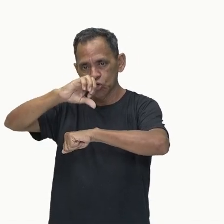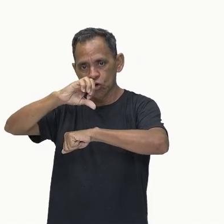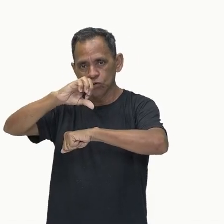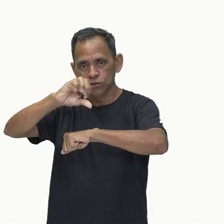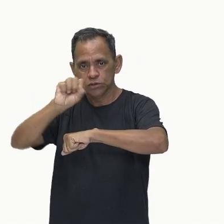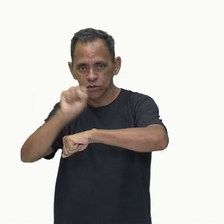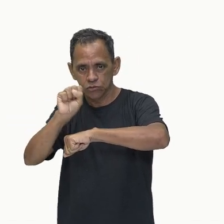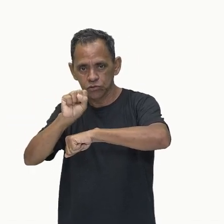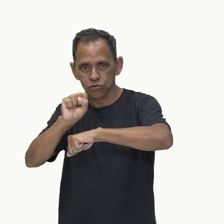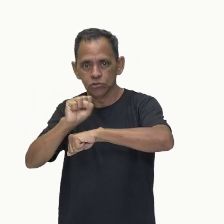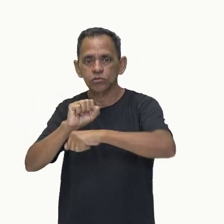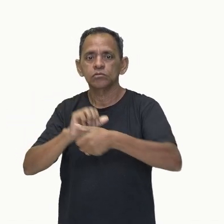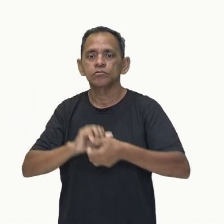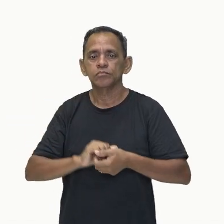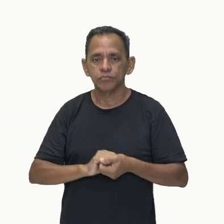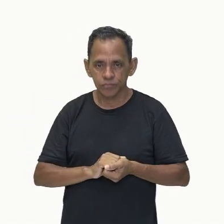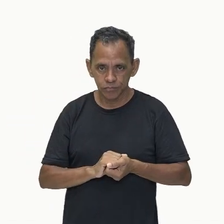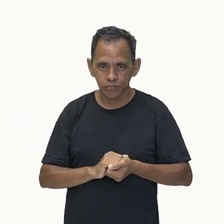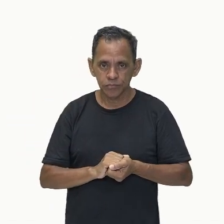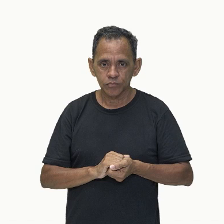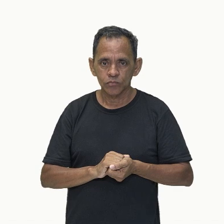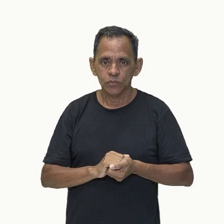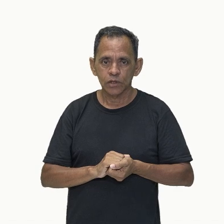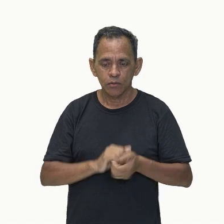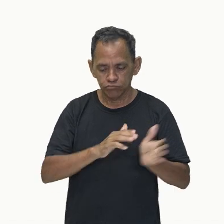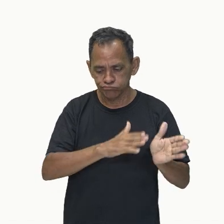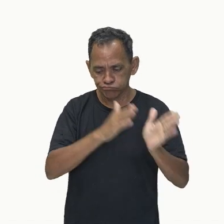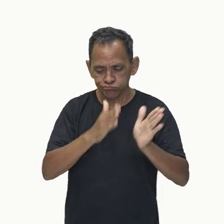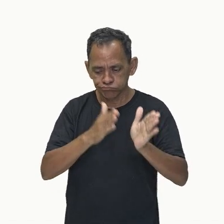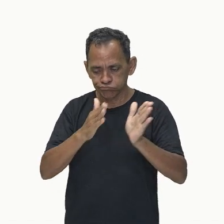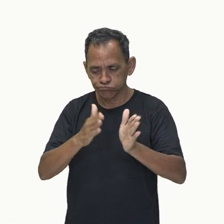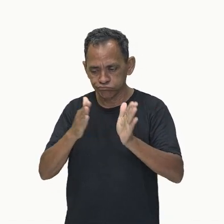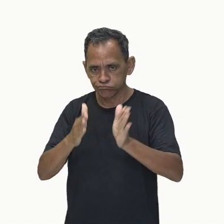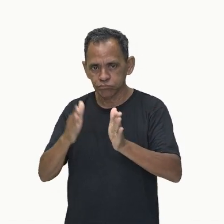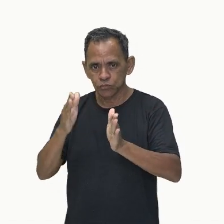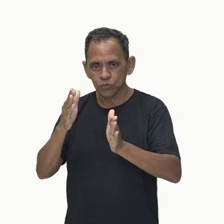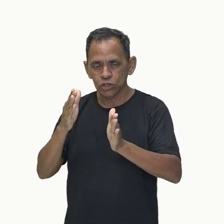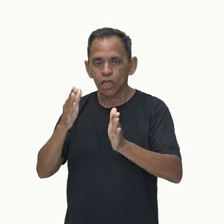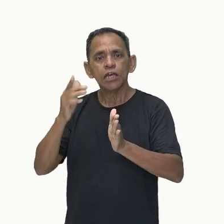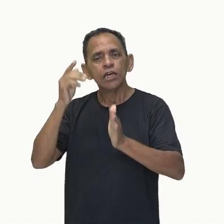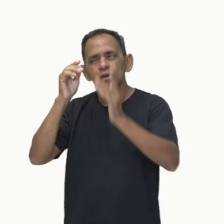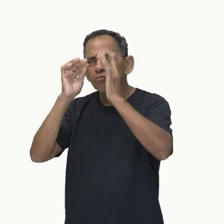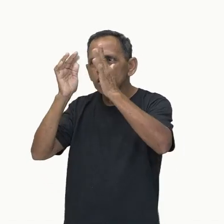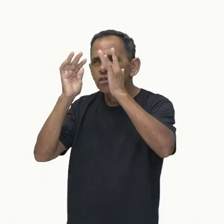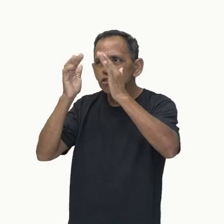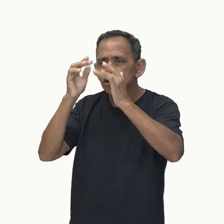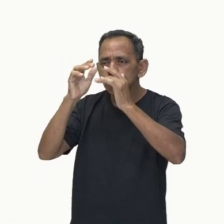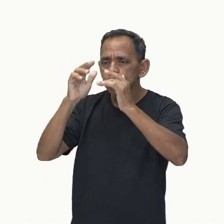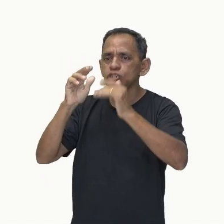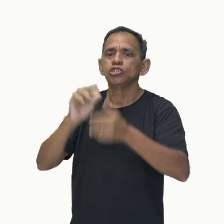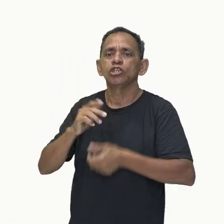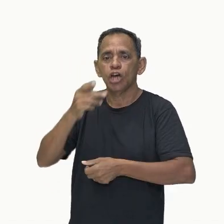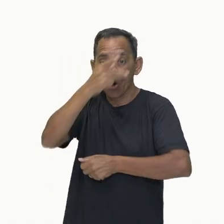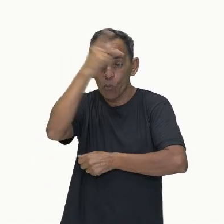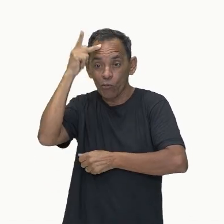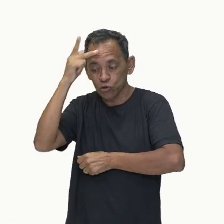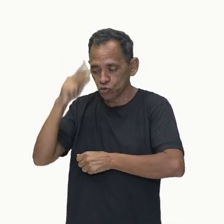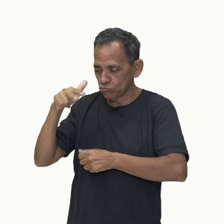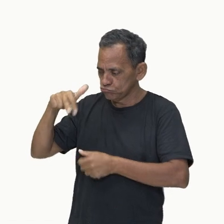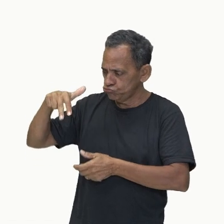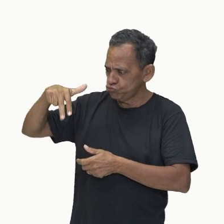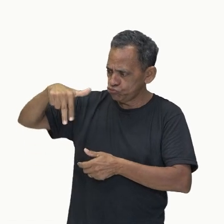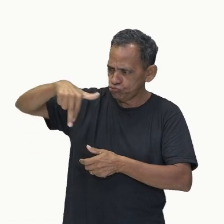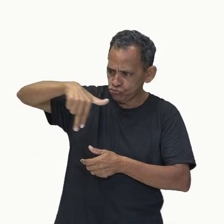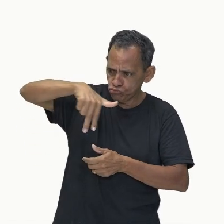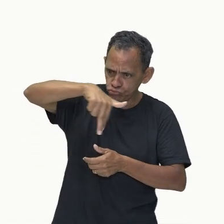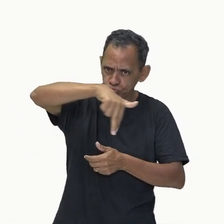2 segundos, 12 metros, 3 segundos. Imagina uma pessoa correndo. Imagina uma pessoa correndo. Tu